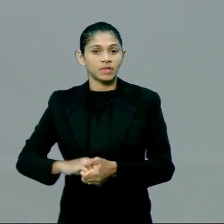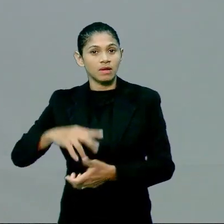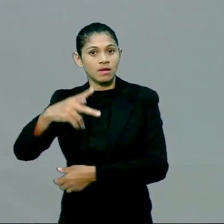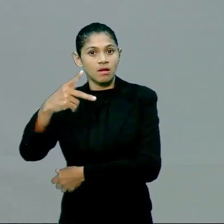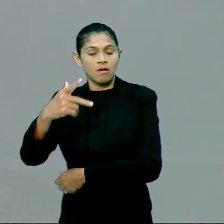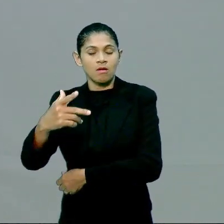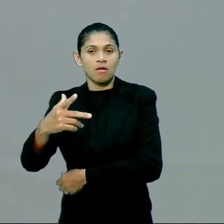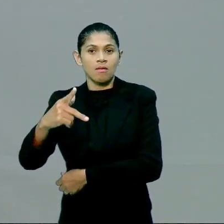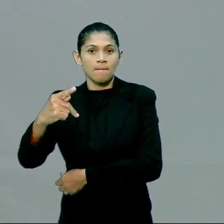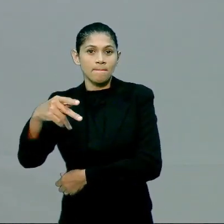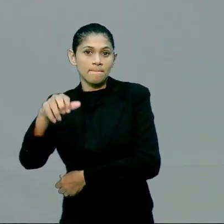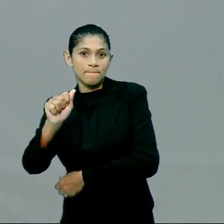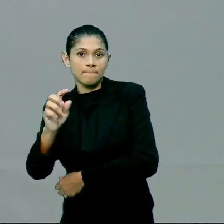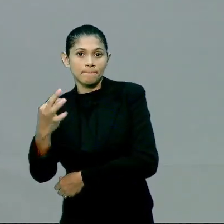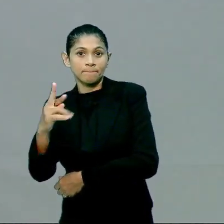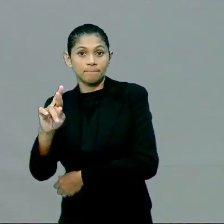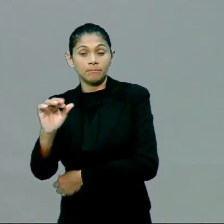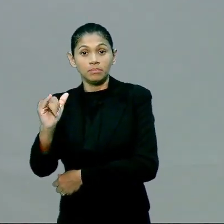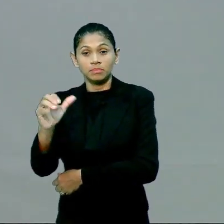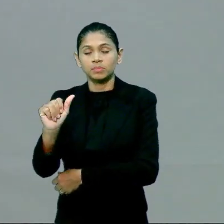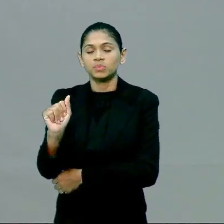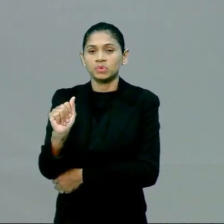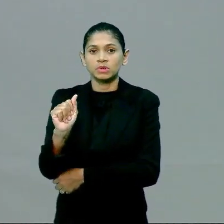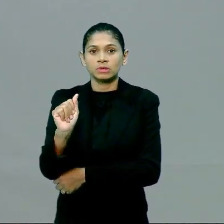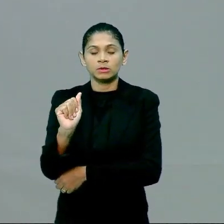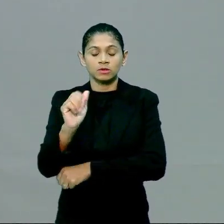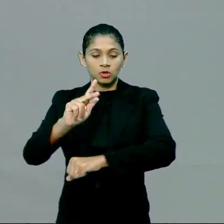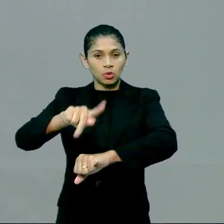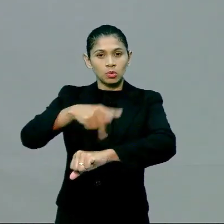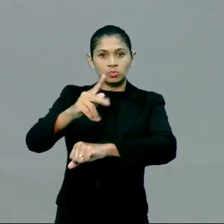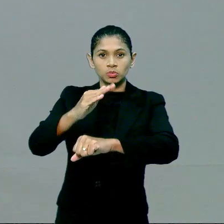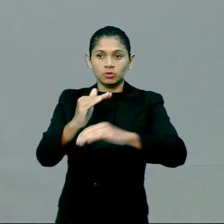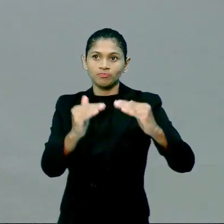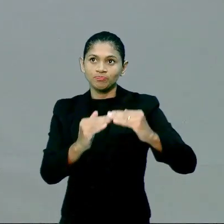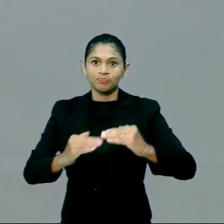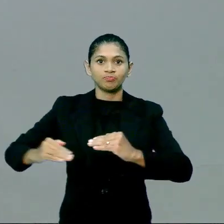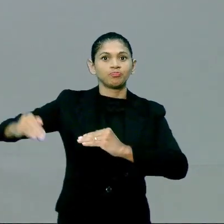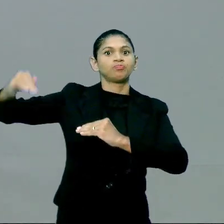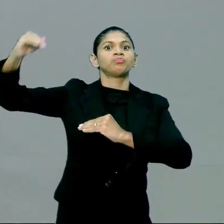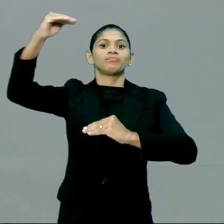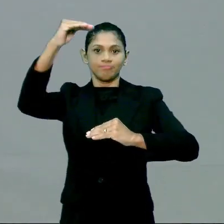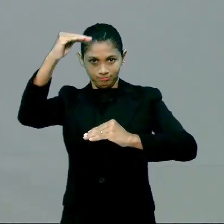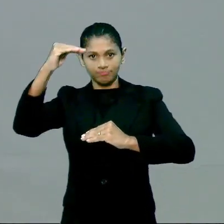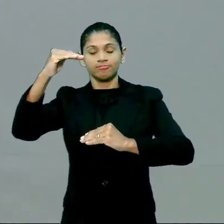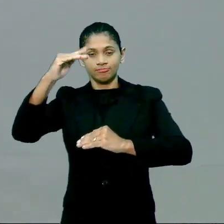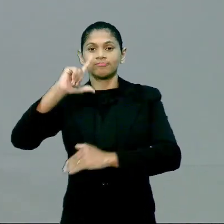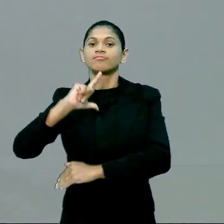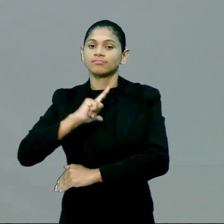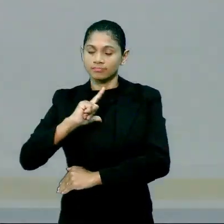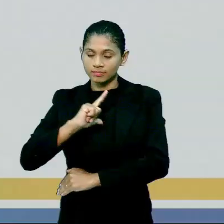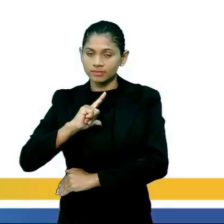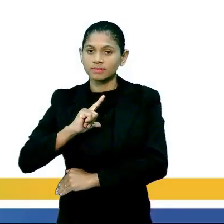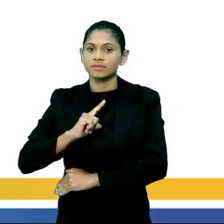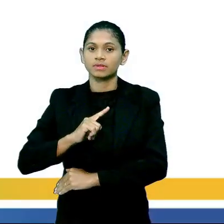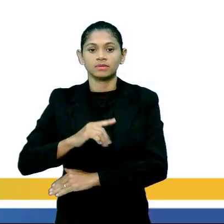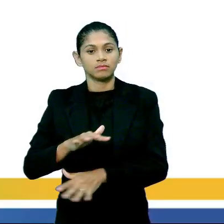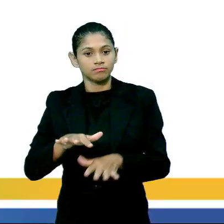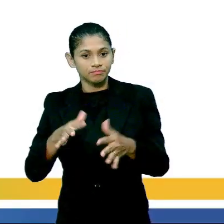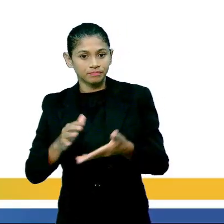tudo, coloco ela lá em alto nível, em alto patamar, tá? Então, ele tem uma certa maturidade já em relação a